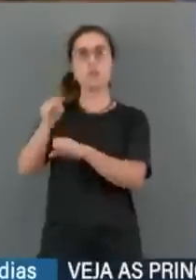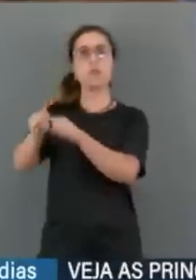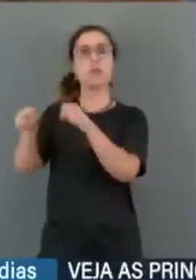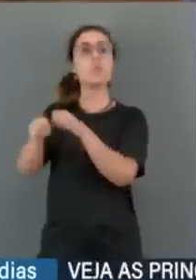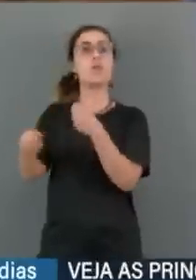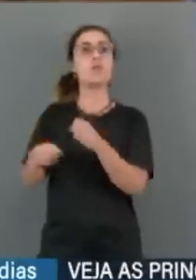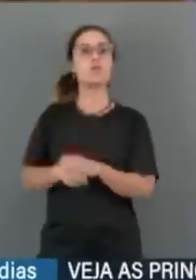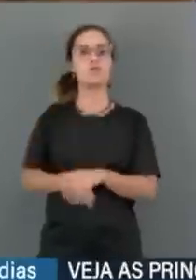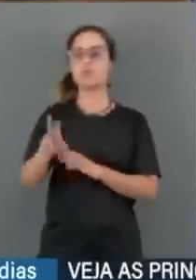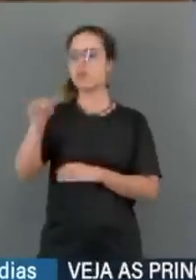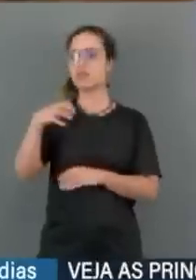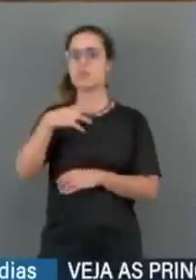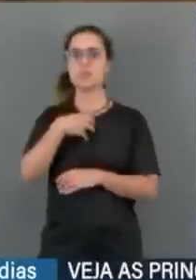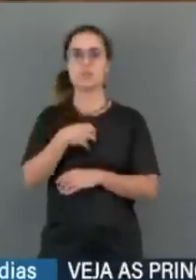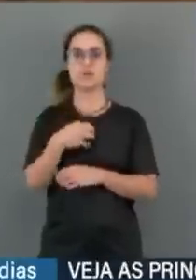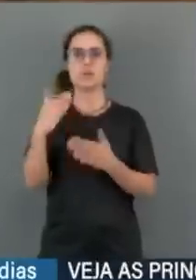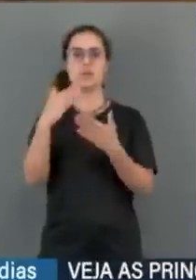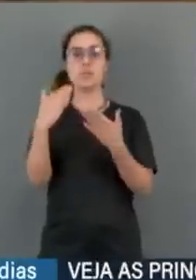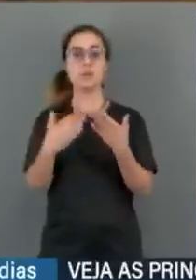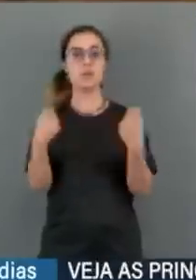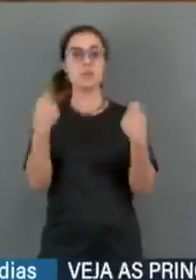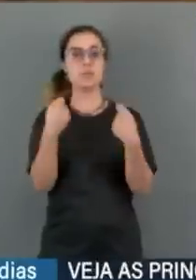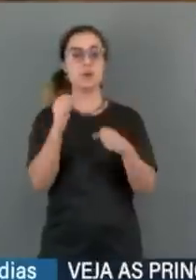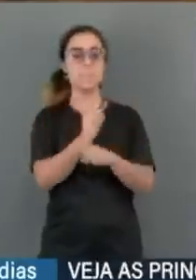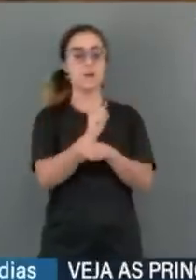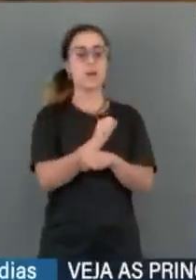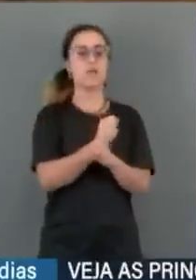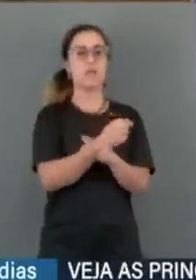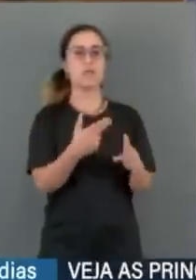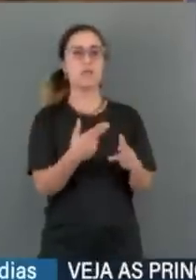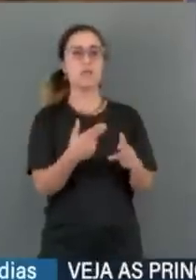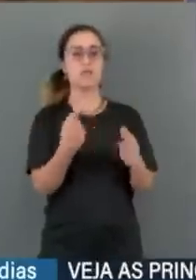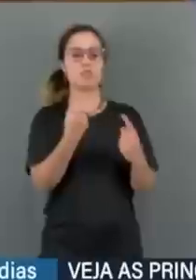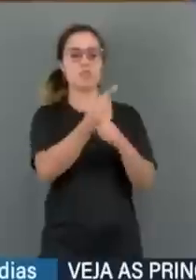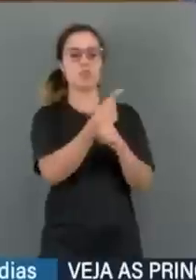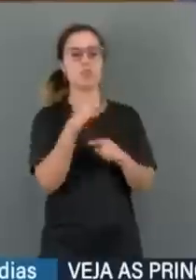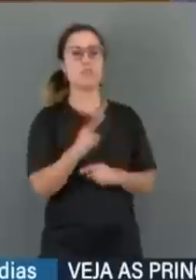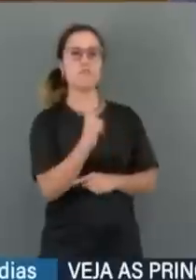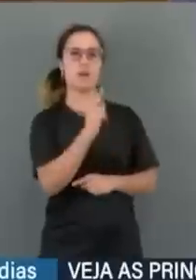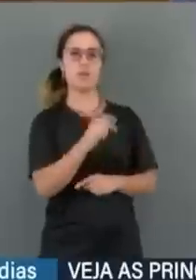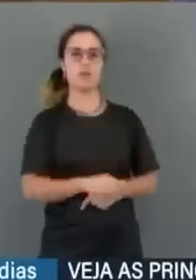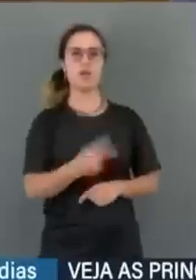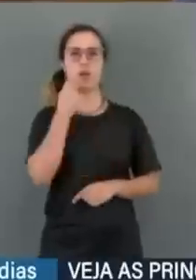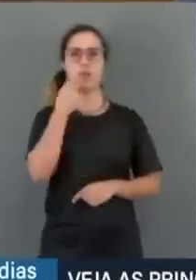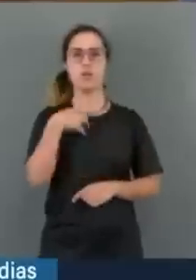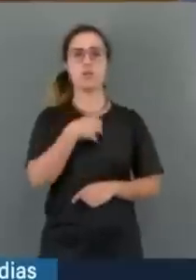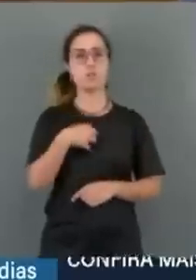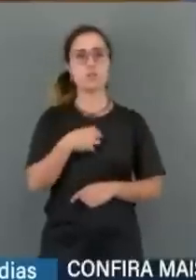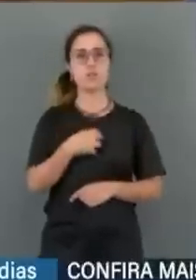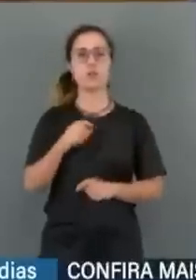nenhum. Então, assim, esse país aqui precisa parar com esse negócio, inverter os valores. E eu queria falar uma situação aqui para vocês